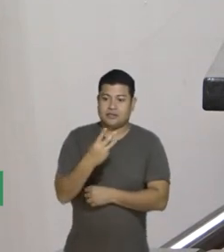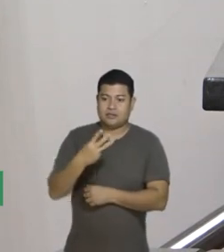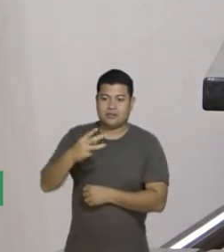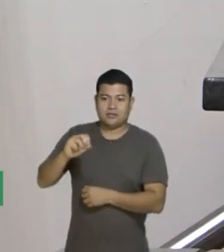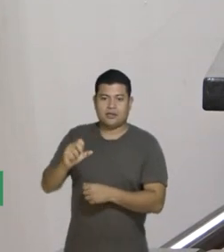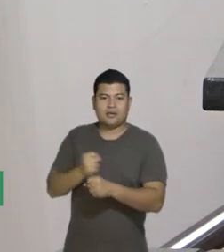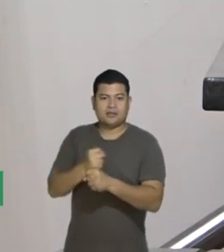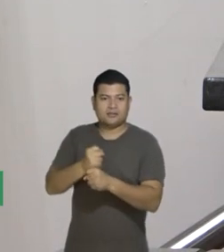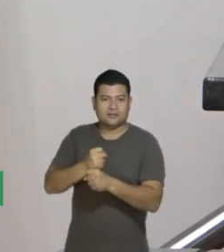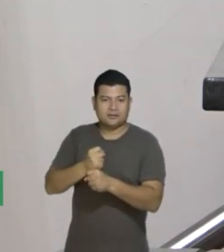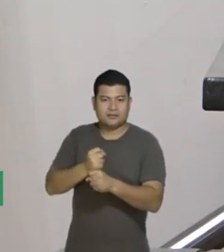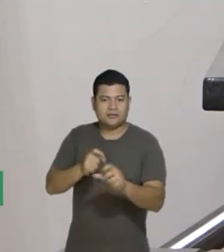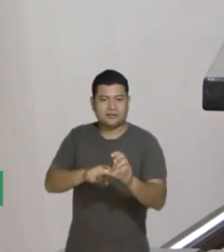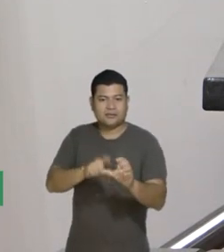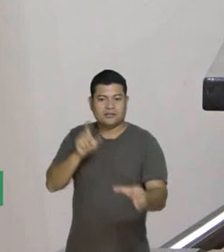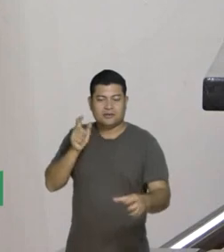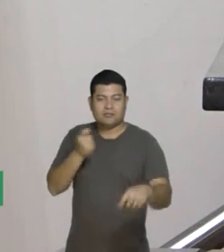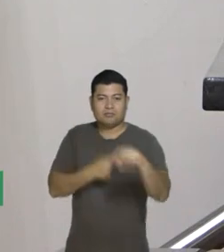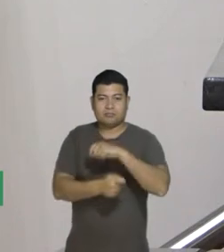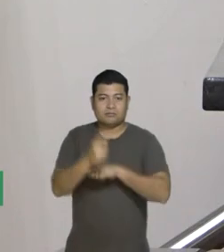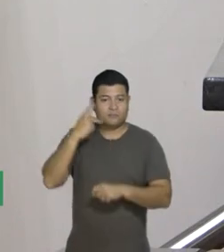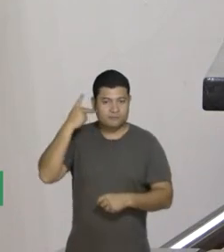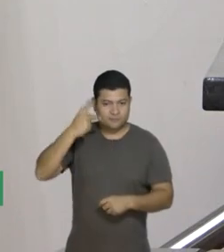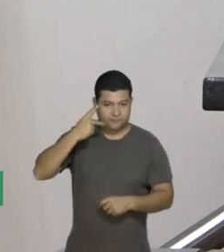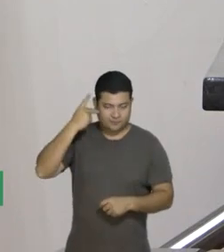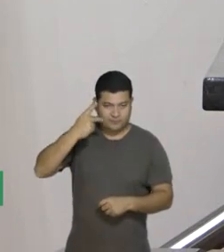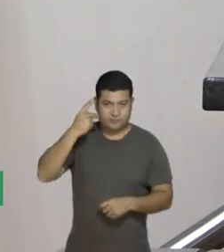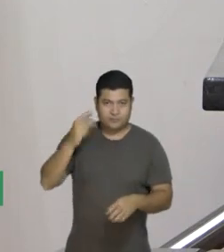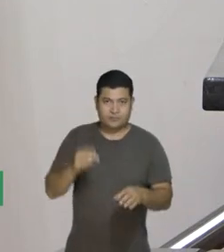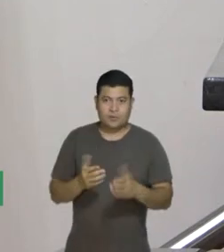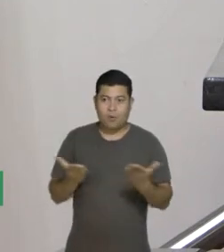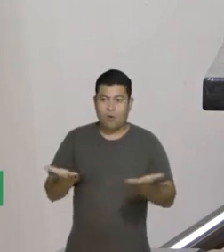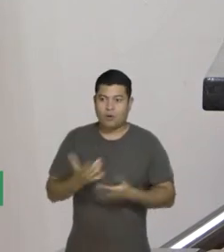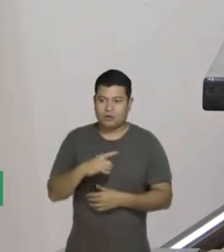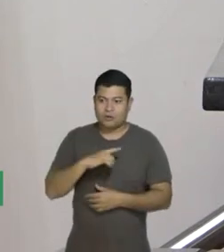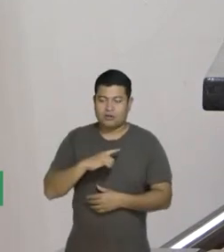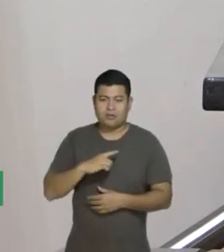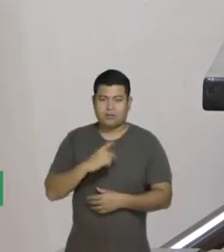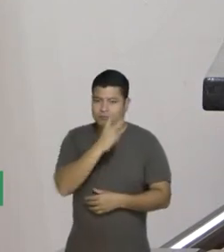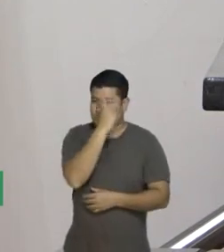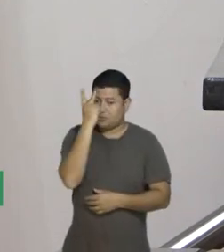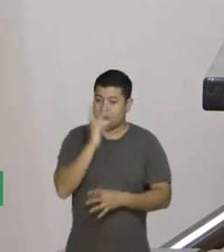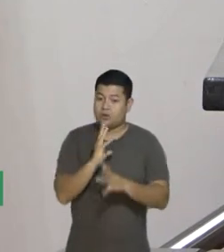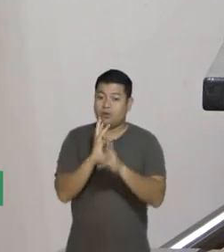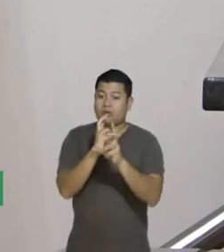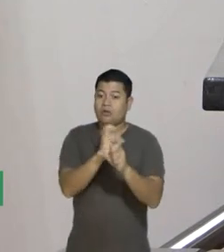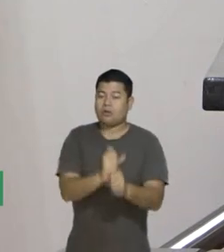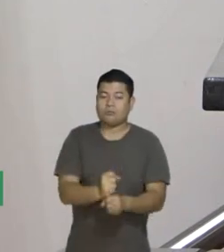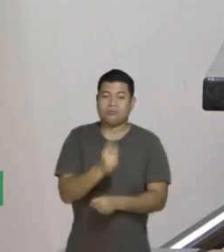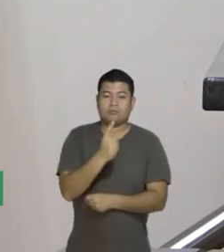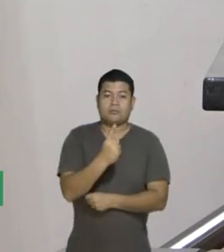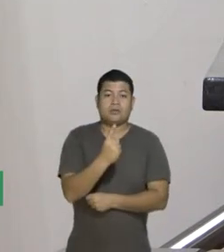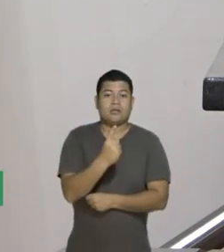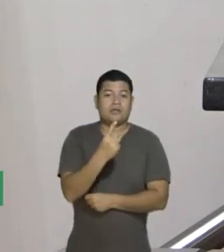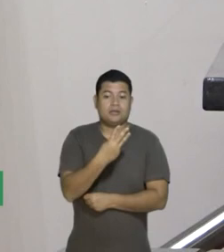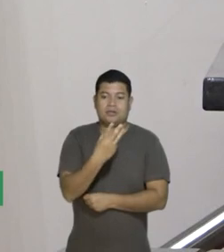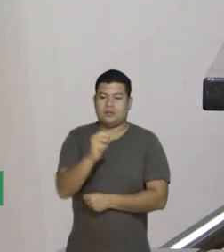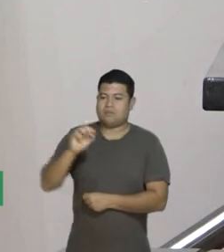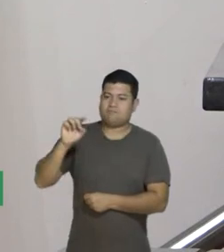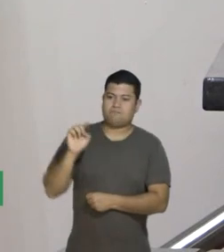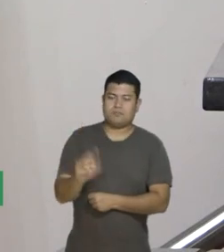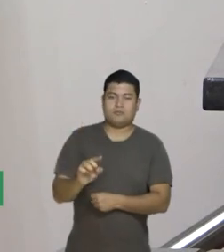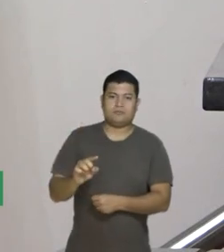uma cidade que hoje tem praticamente 30 mil habitantes, onde tive a felicidade de